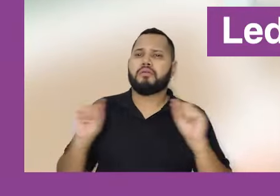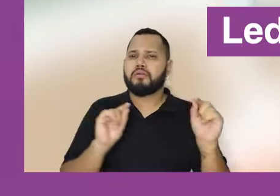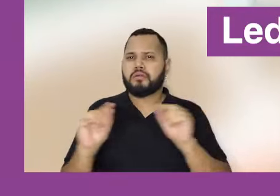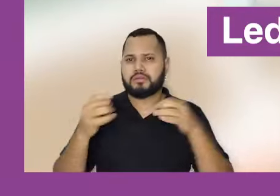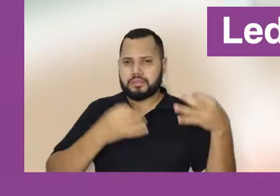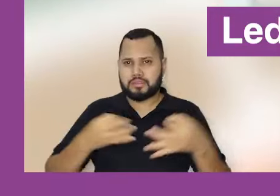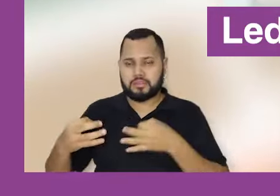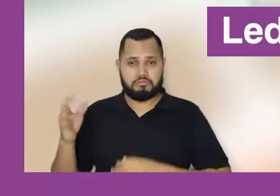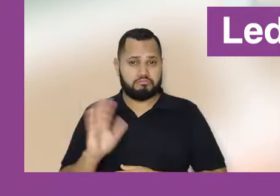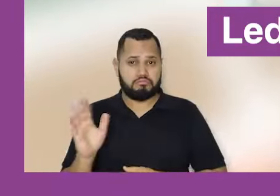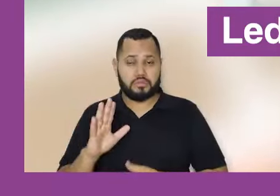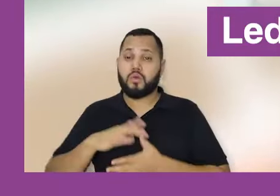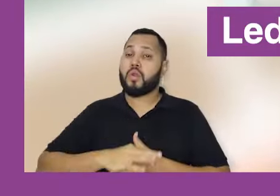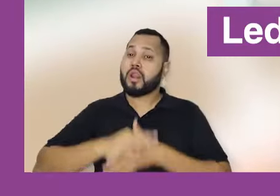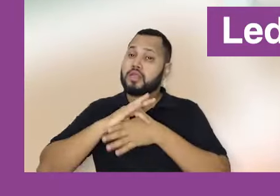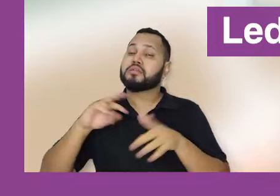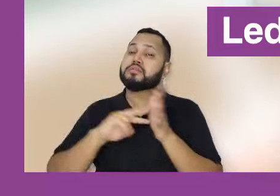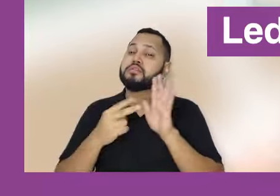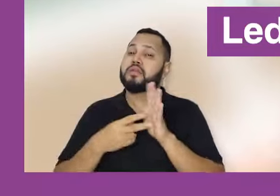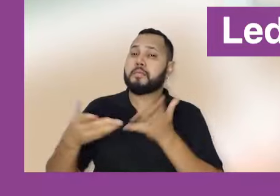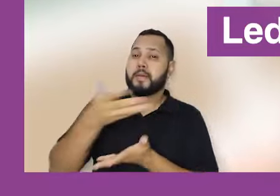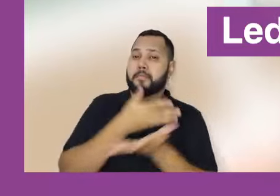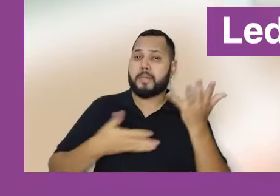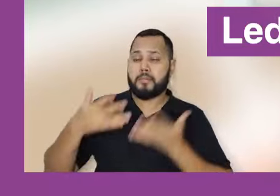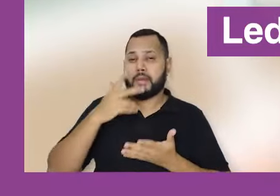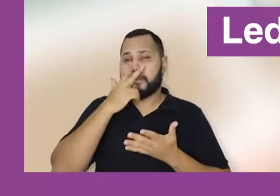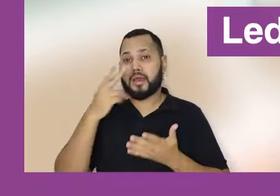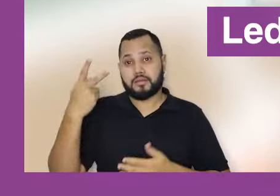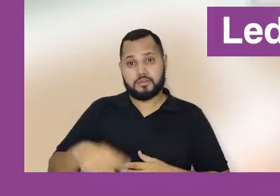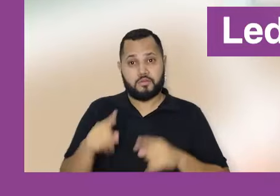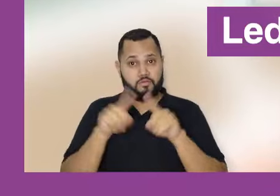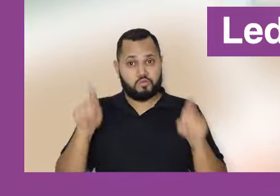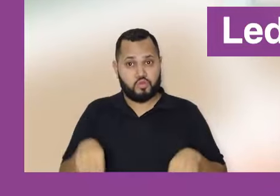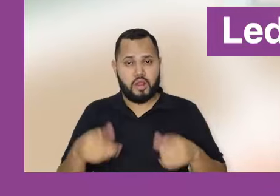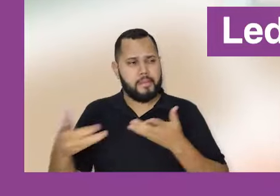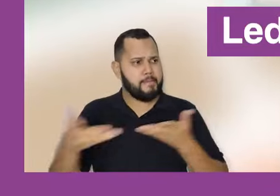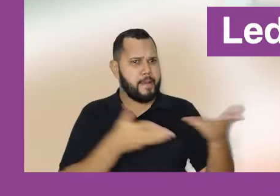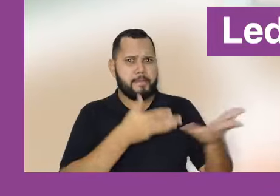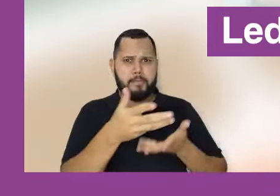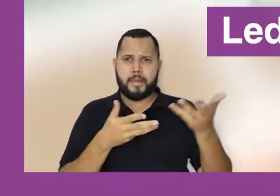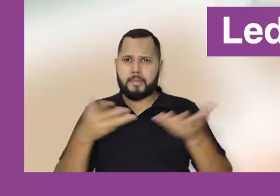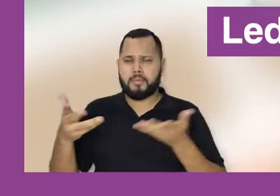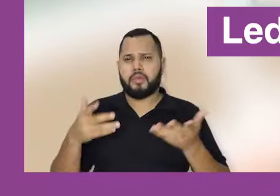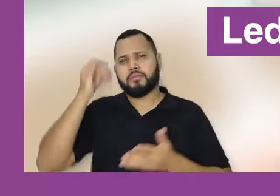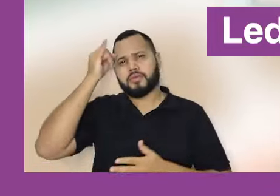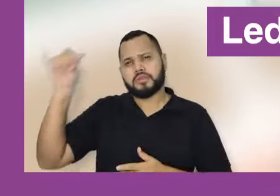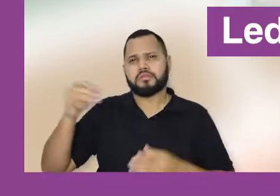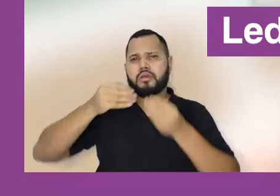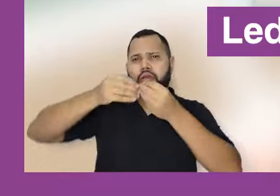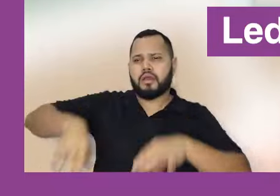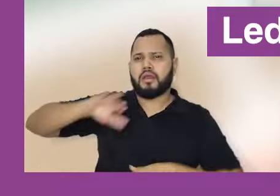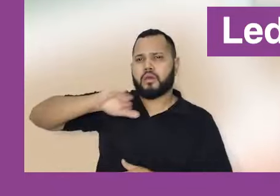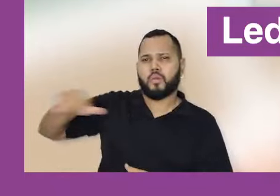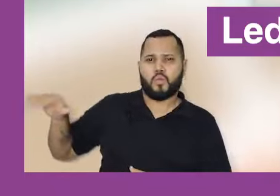funcionar certinho o líder é um facilitador é um servidor para que as coisas fluam e para que ninguém seja